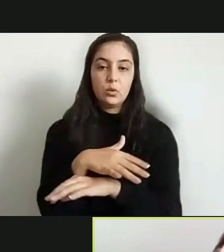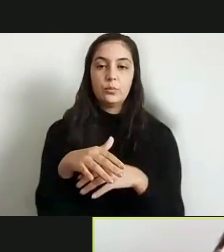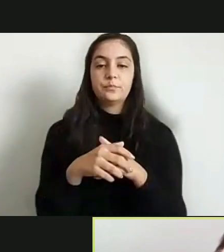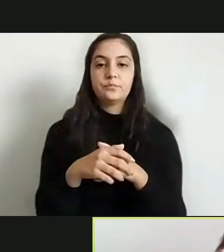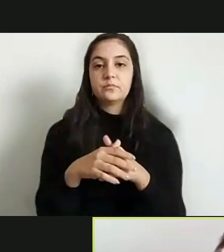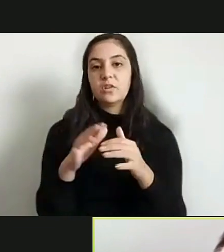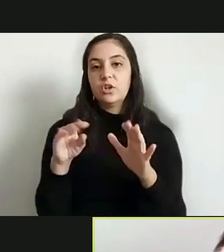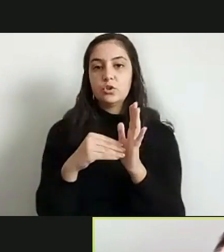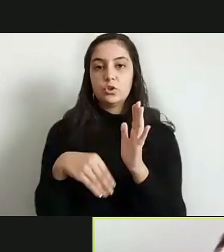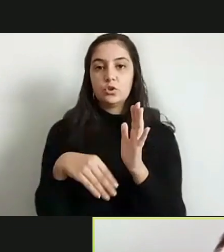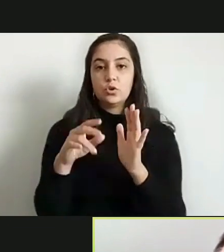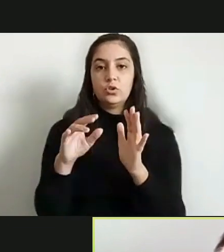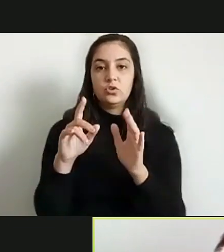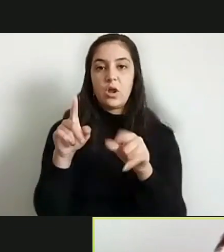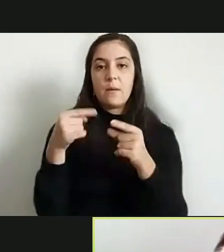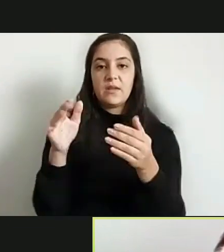ainda estão a tempo.